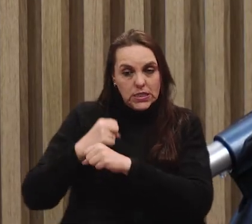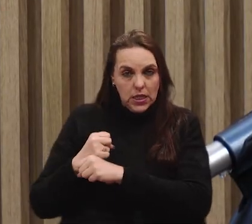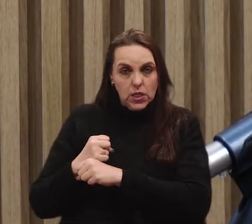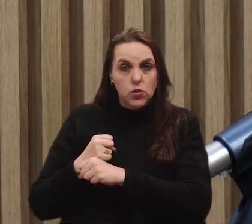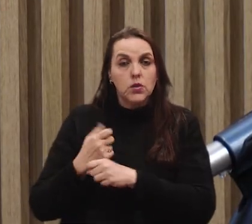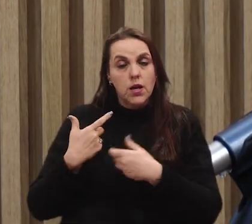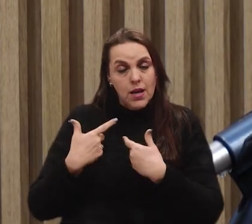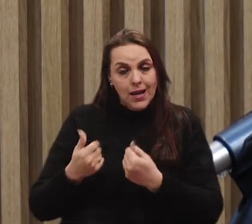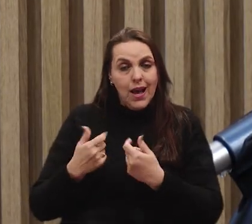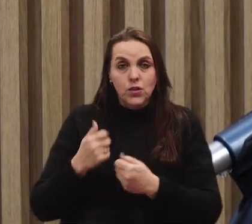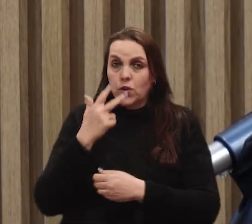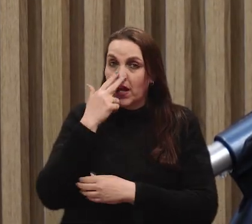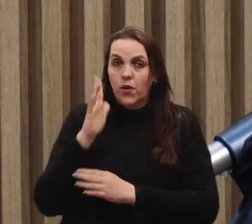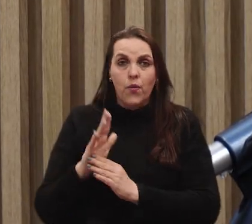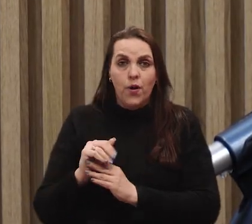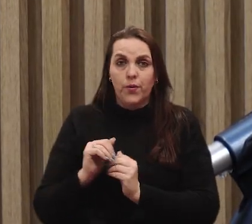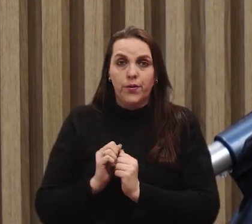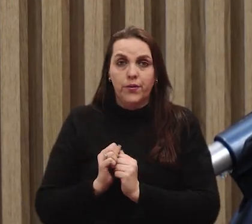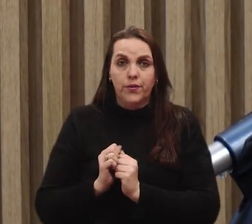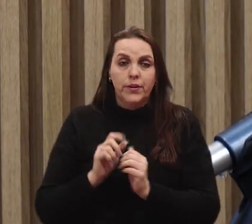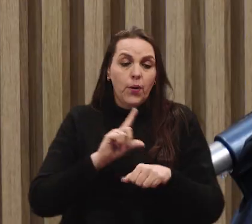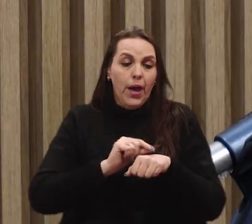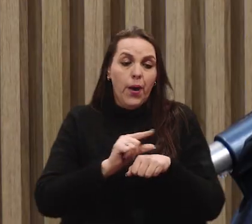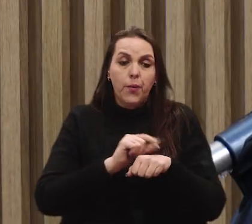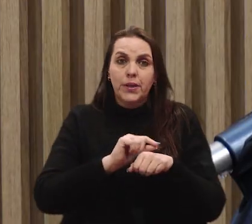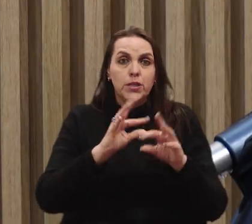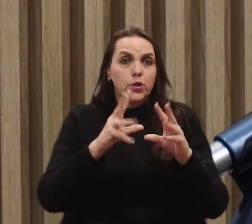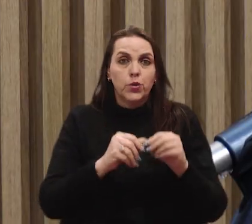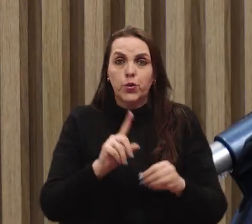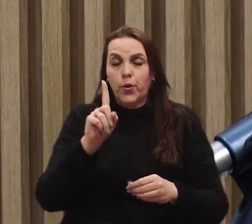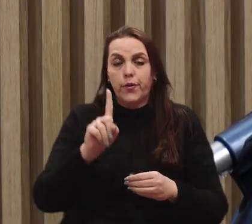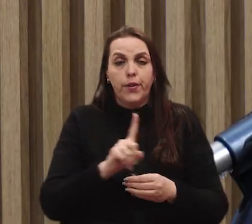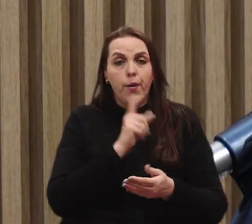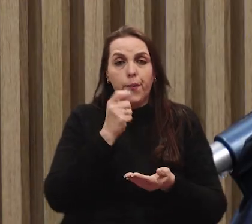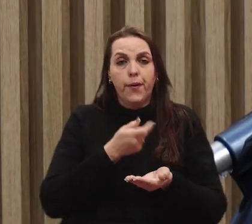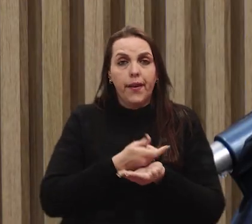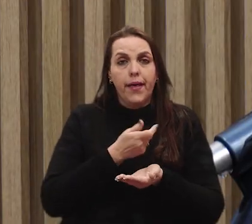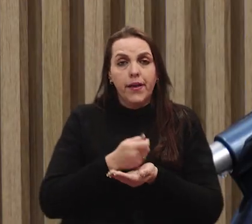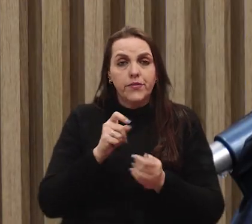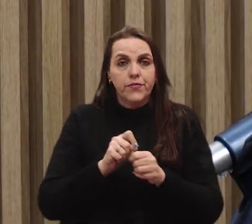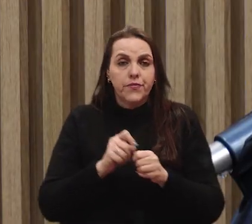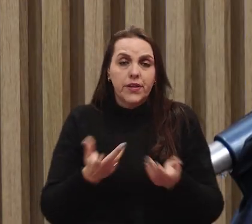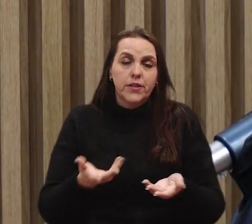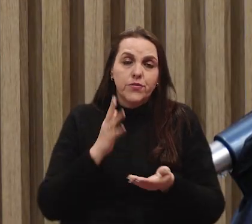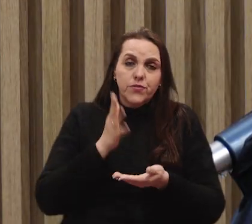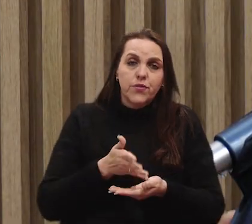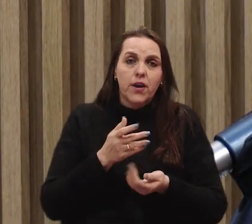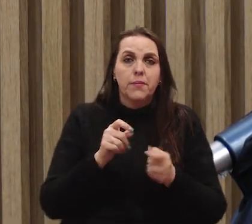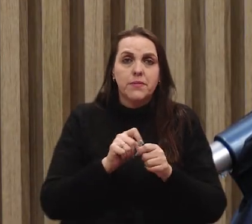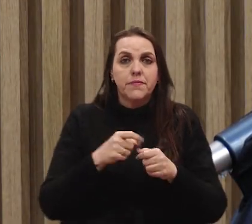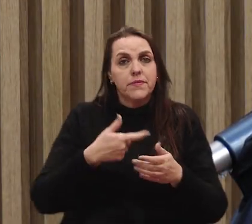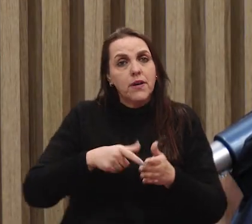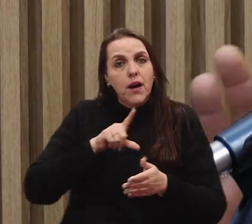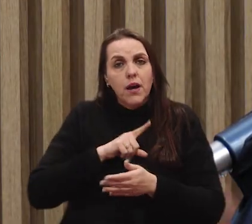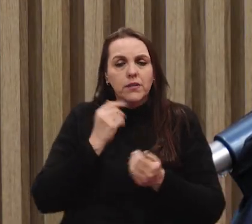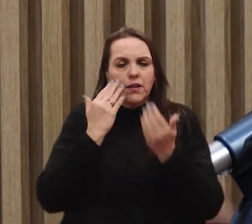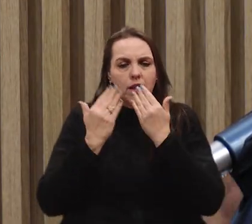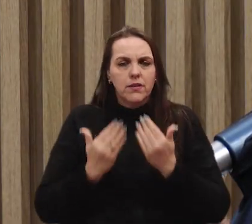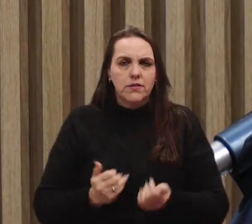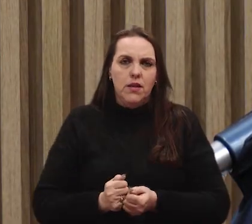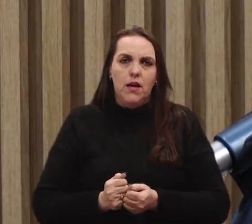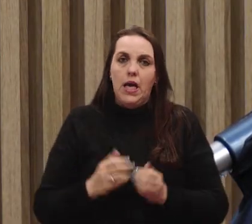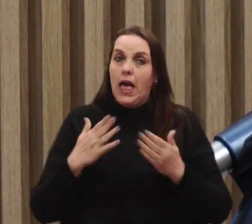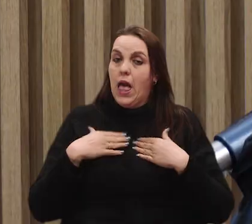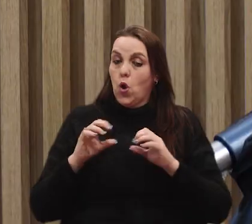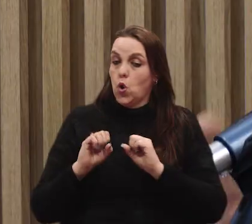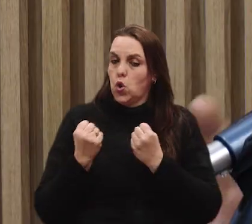próximo desse ano. Aí cai por terra toda a argumentação que o consumidor não fez. Tem como ter aumentado. É uma coisa que o consumidor já deve fazer antes. E olha, gente, eu não